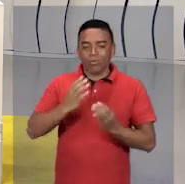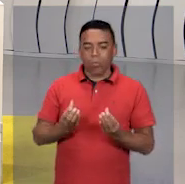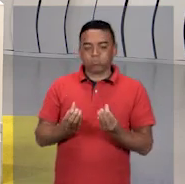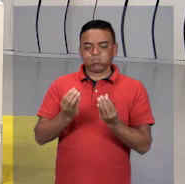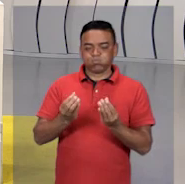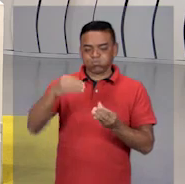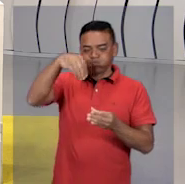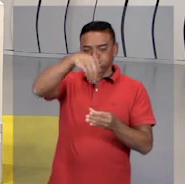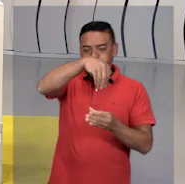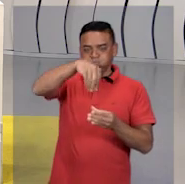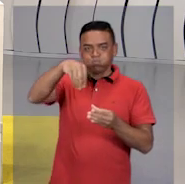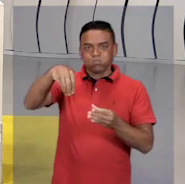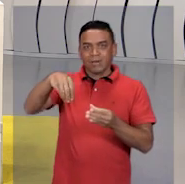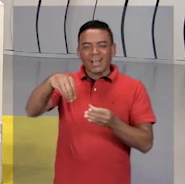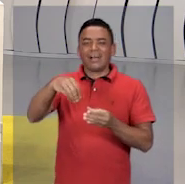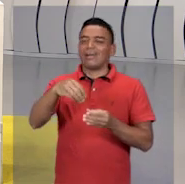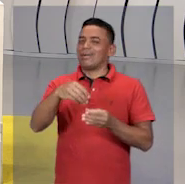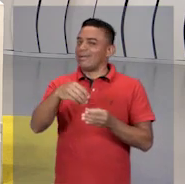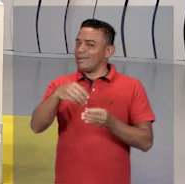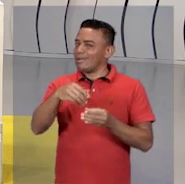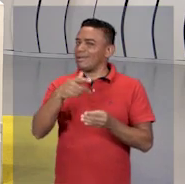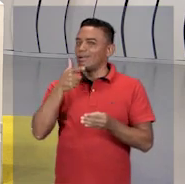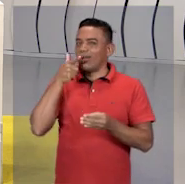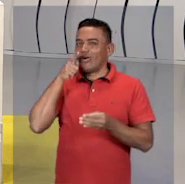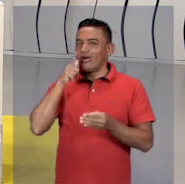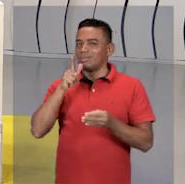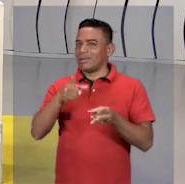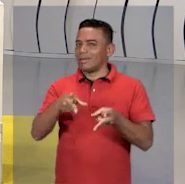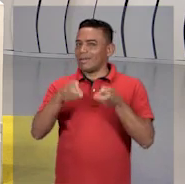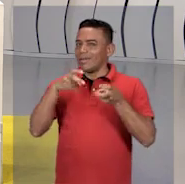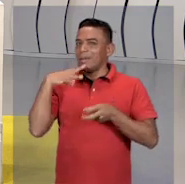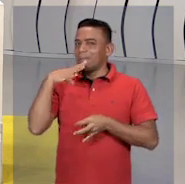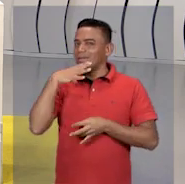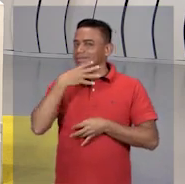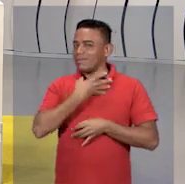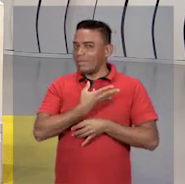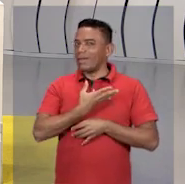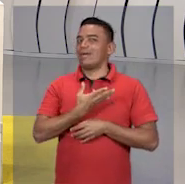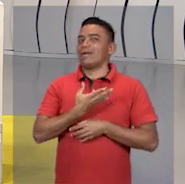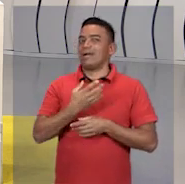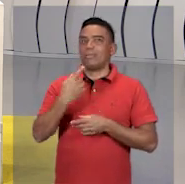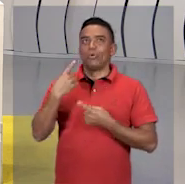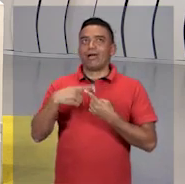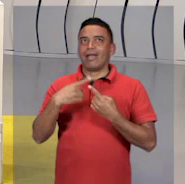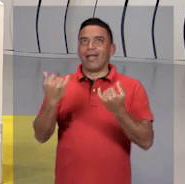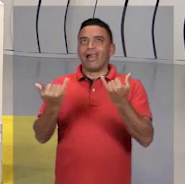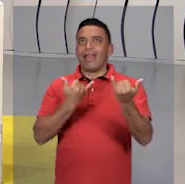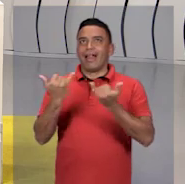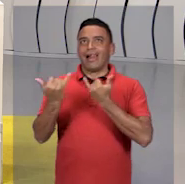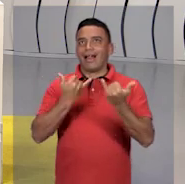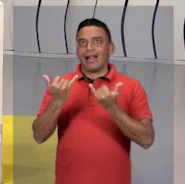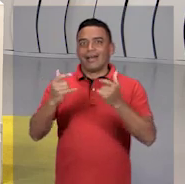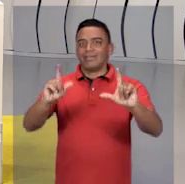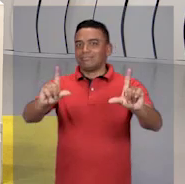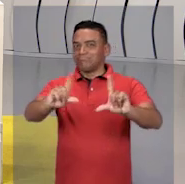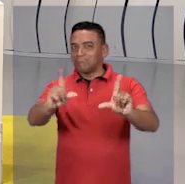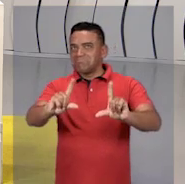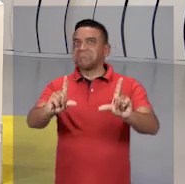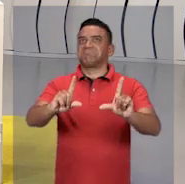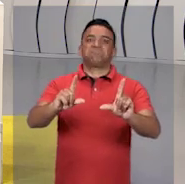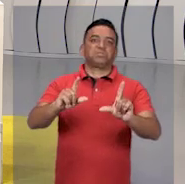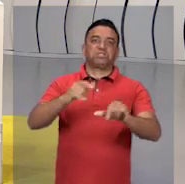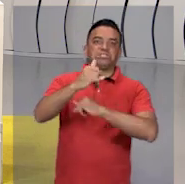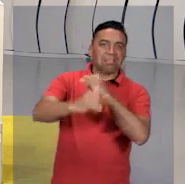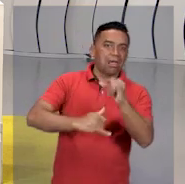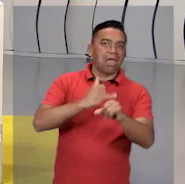a gente consegue, é tão forte essa coisa do marketing, do merchandising, que a gente, pelo um desenho, a